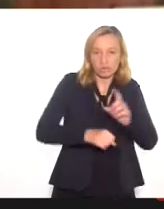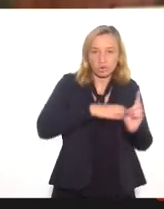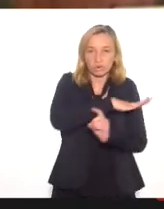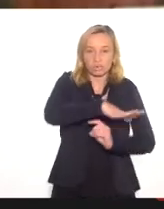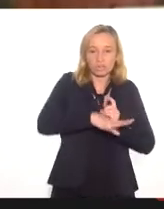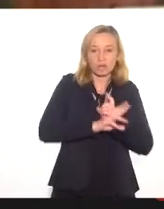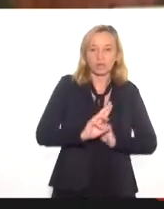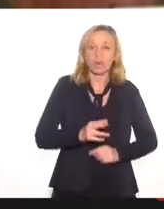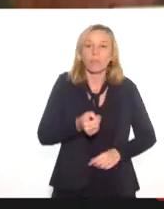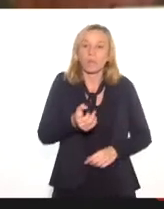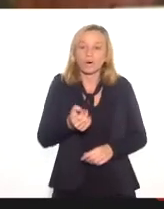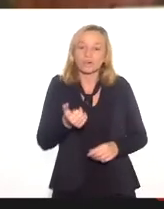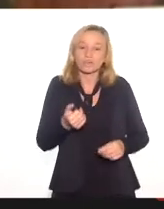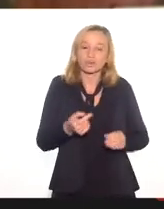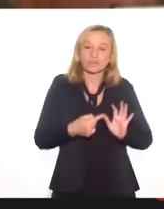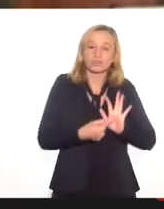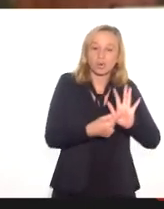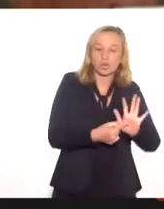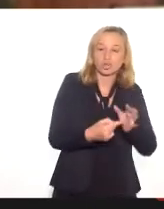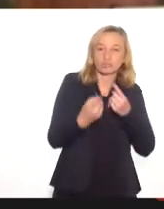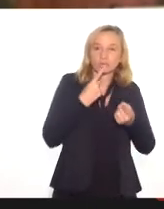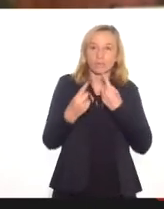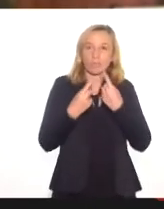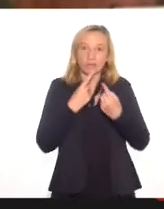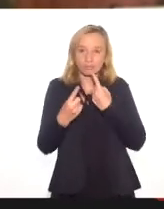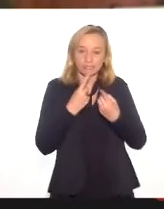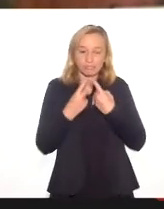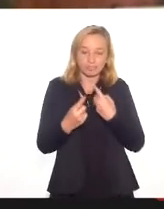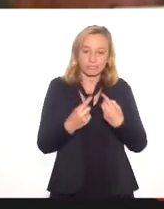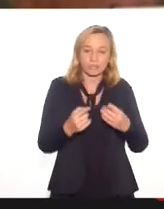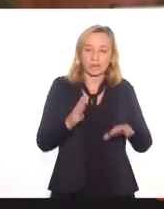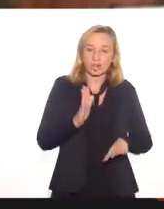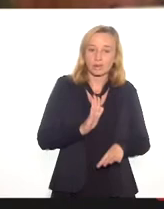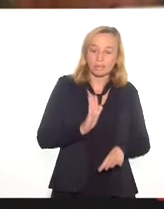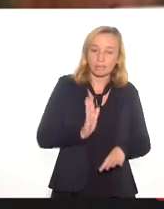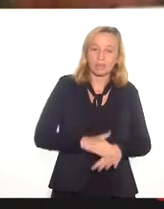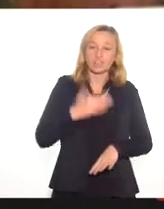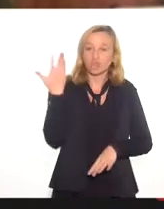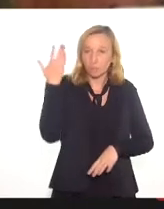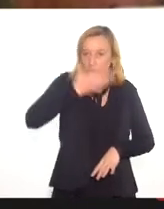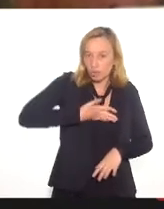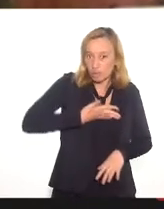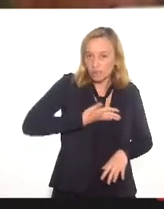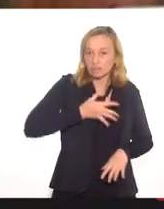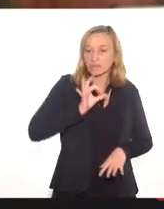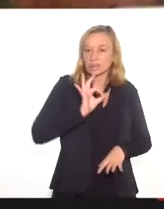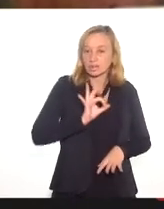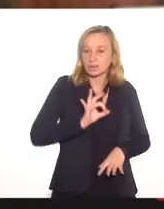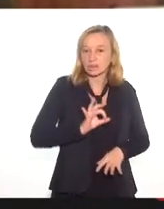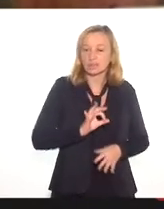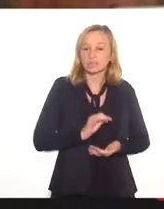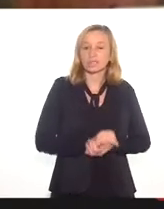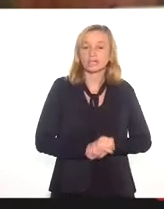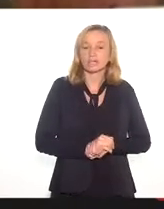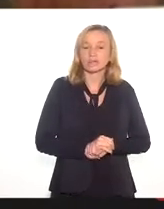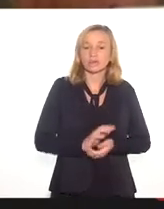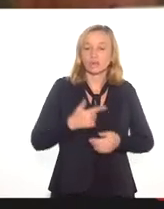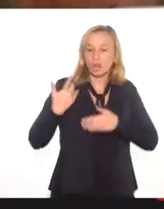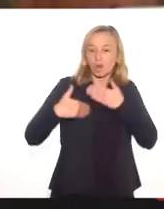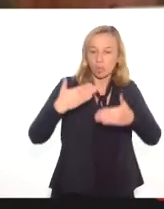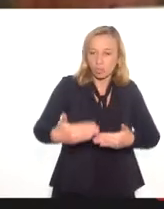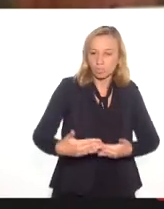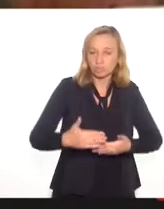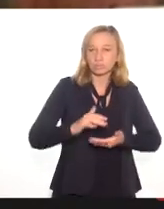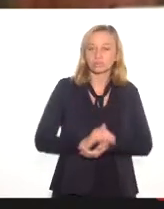Poucas vezes aparece no debate e é mais que comprovado esse efeito. Ao longo do